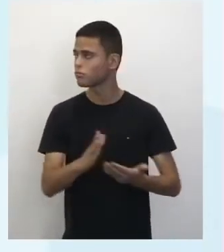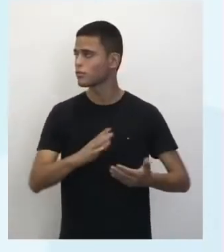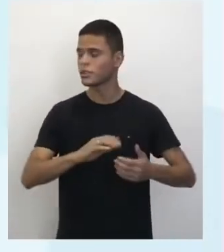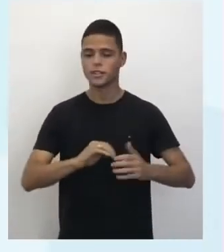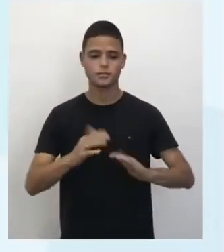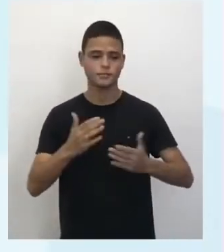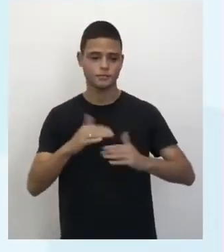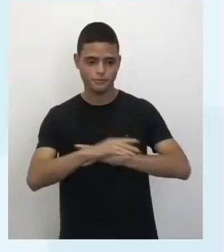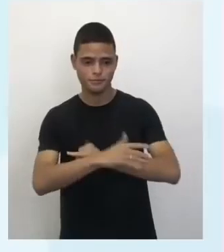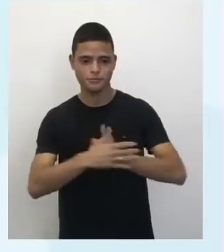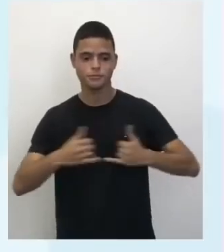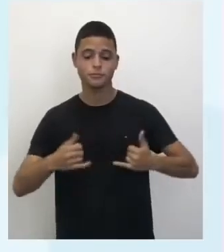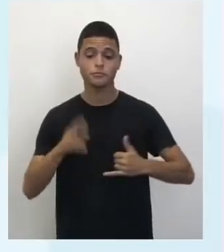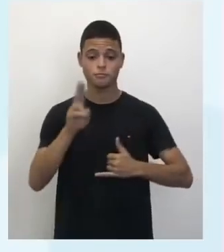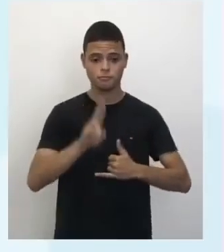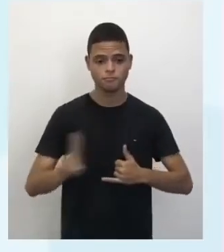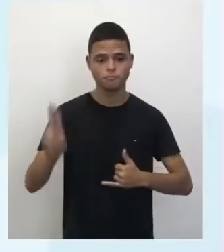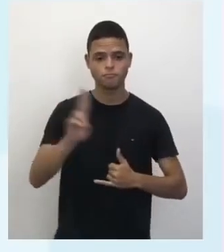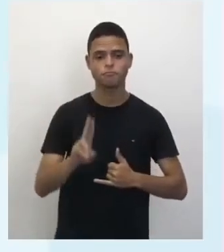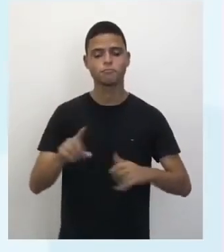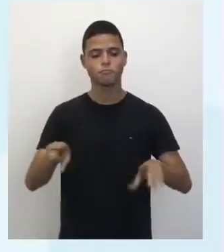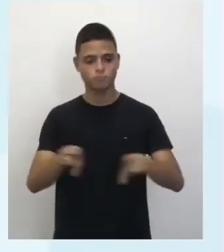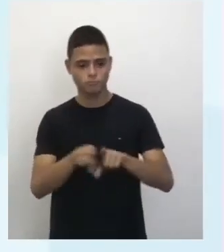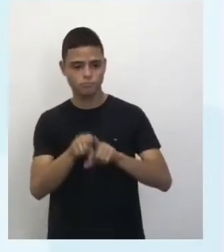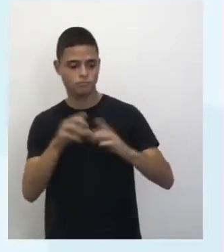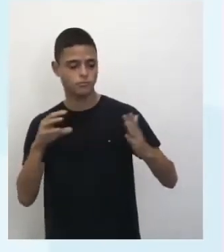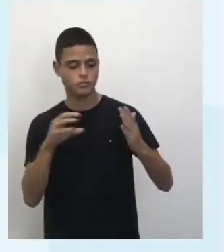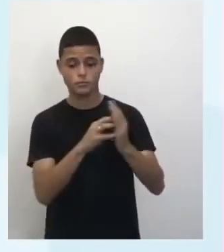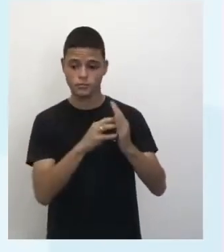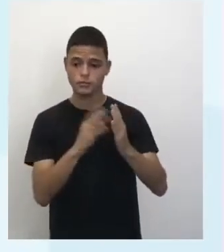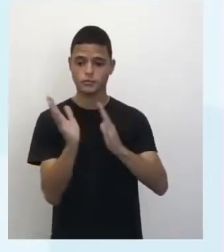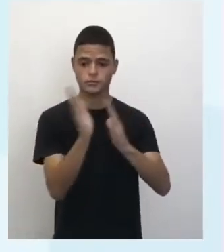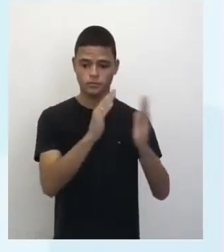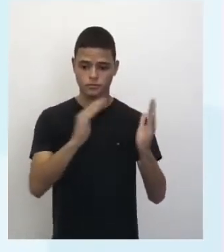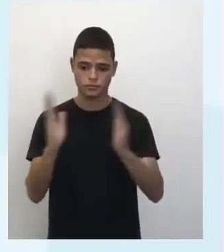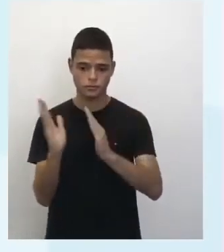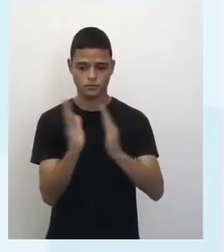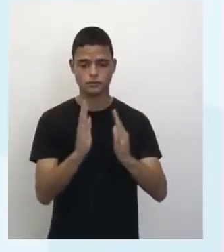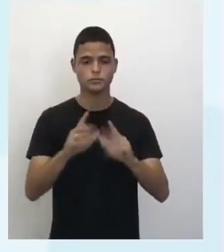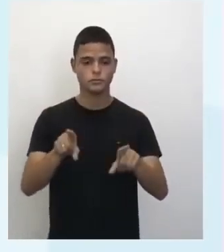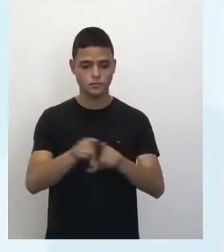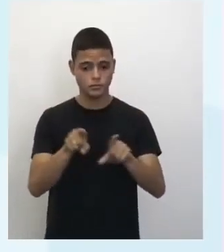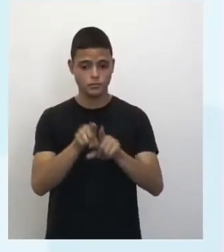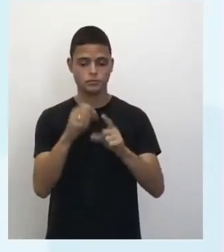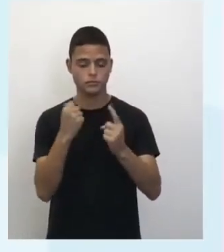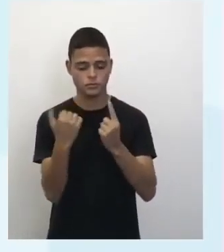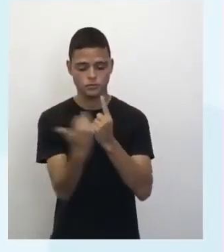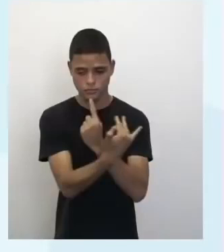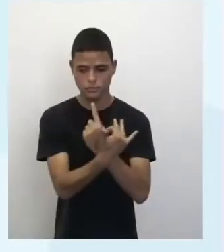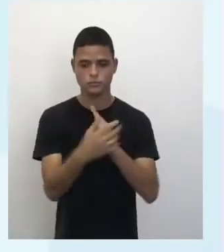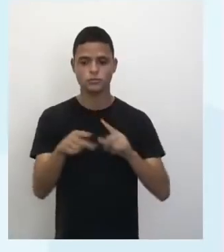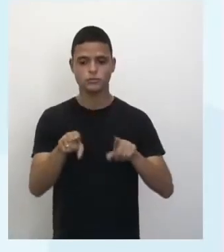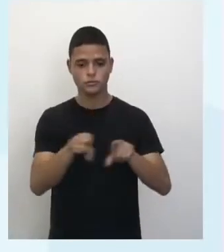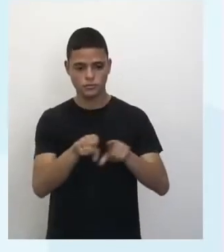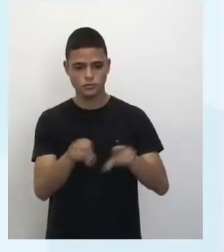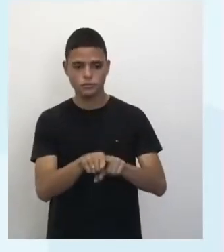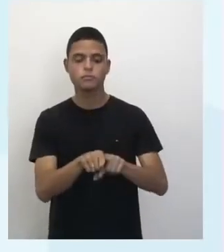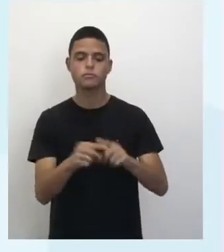o funcionamento, os impactos ambientais e os impactos sociais aí relacionados